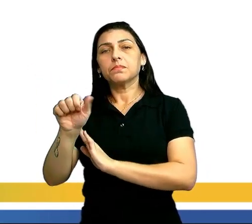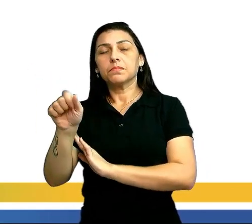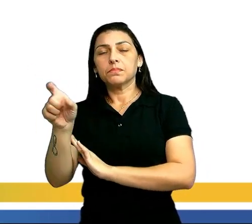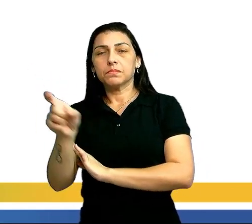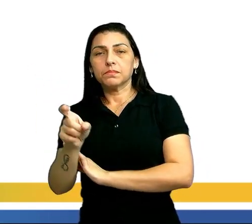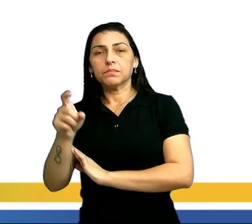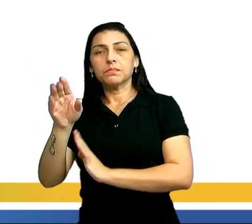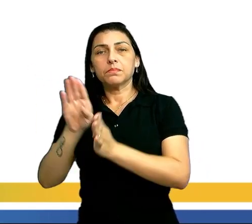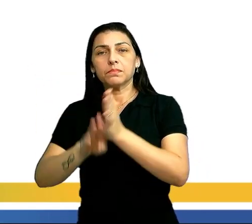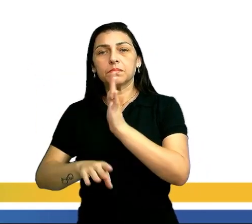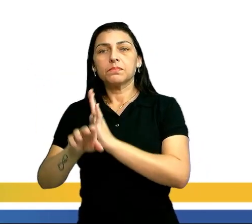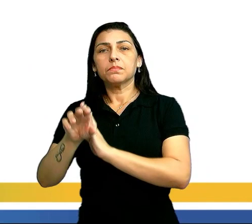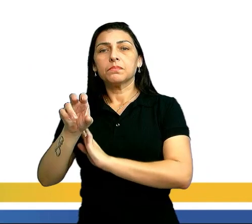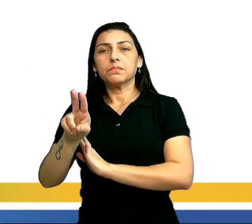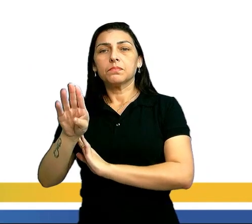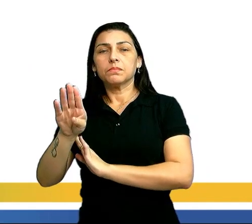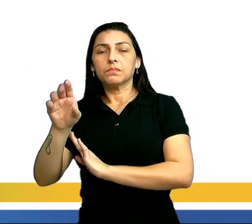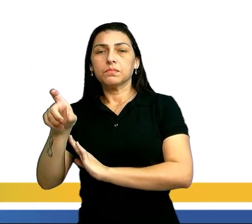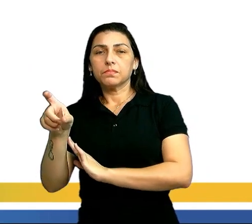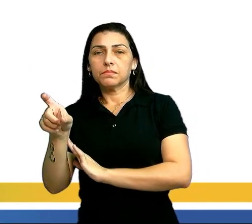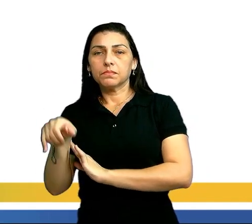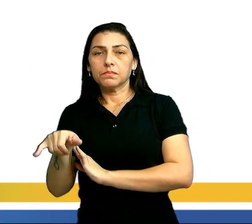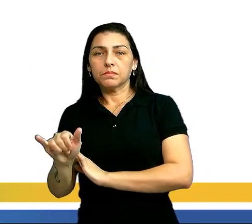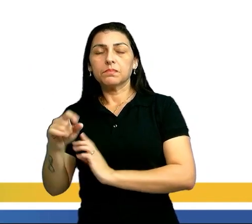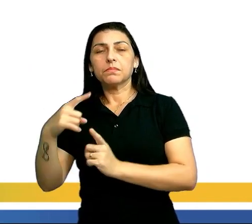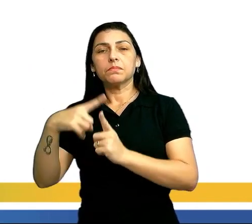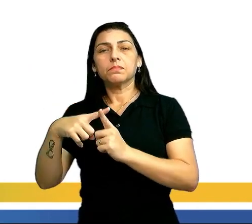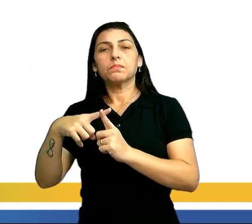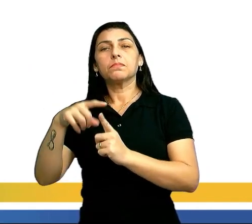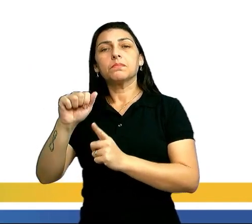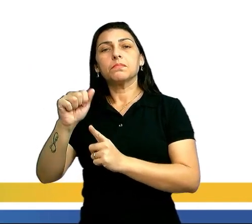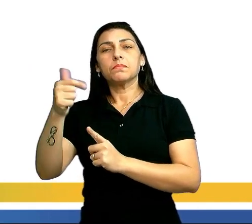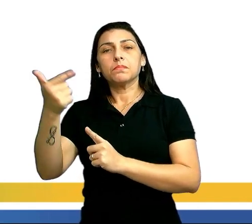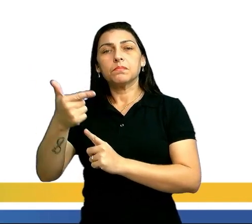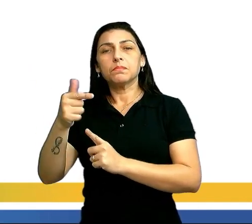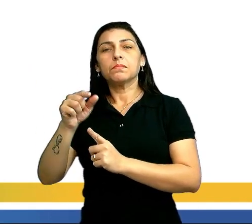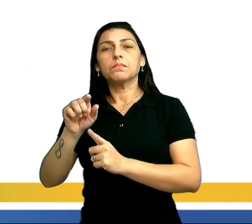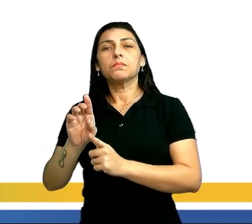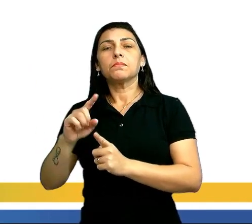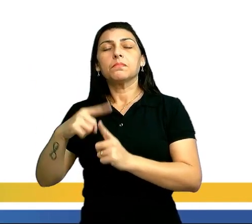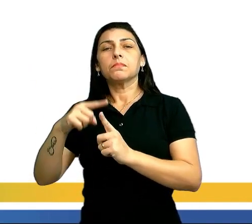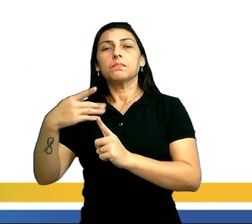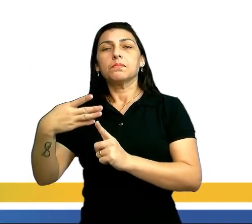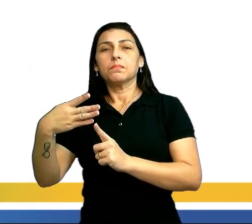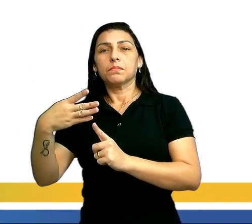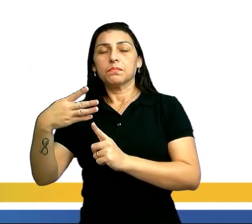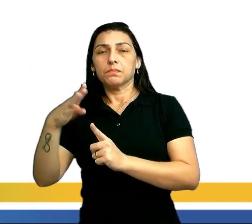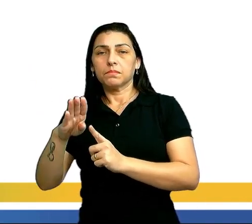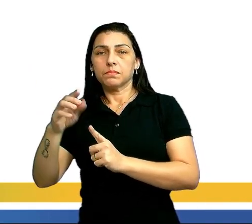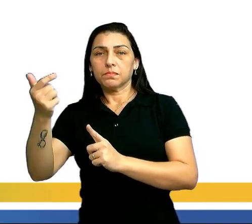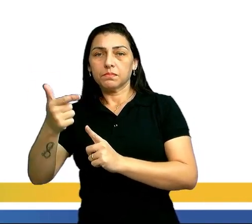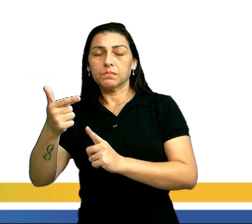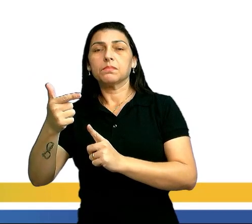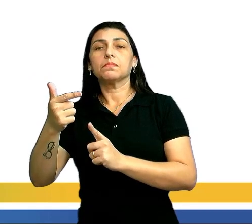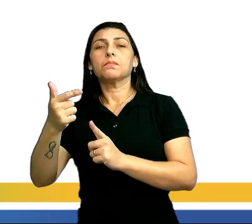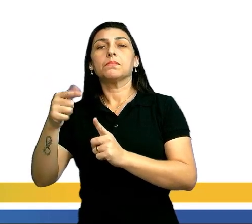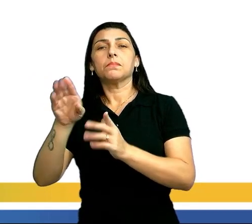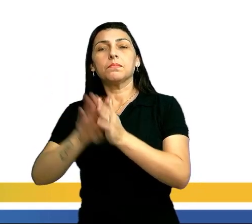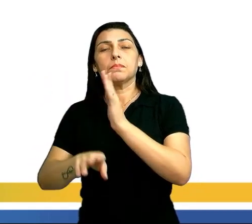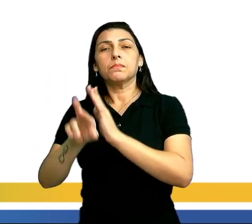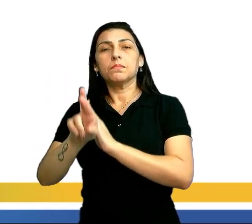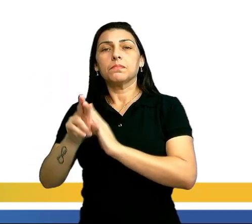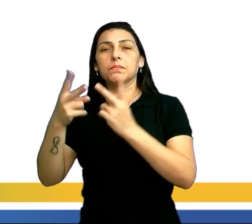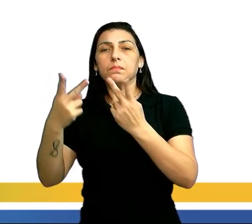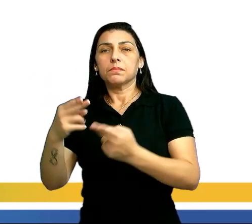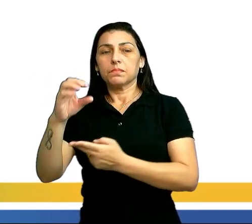2ax menos 2by mais a² mais b² menos r² igual a zero.